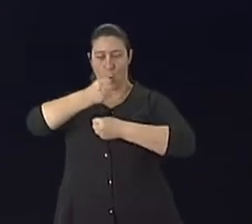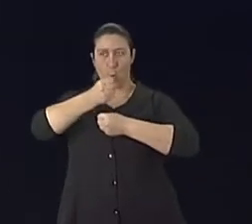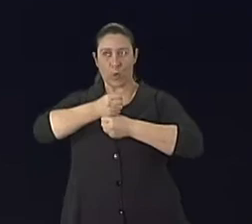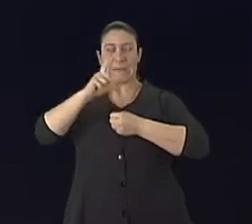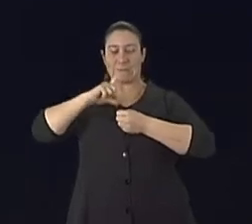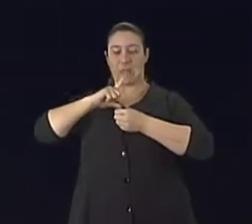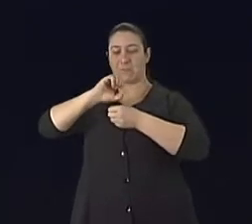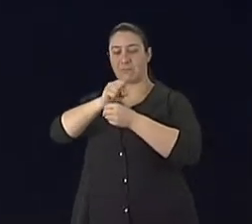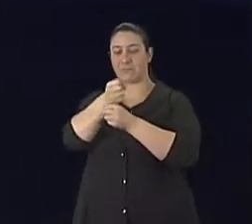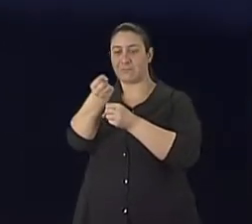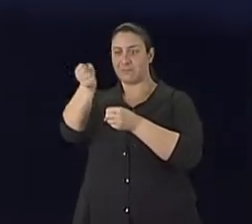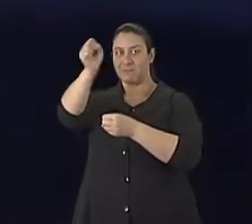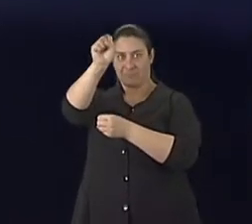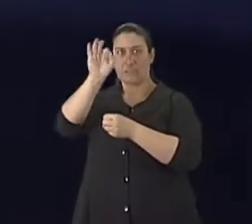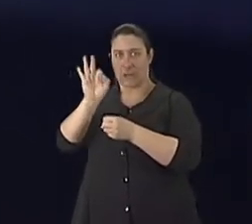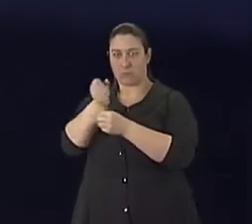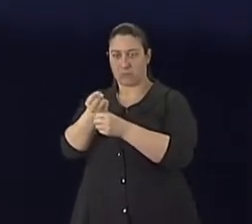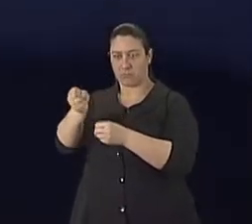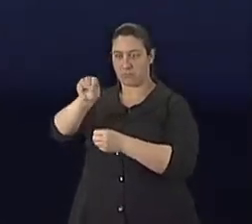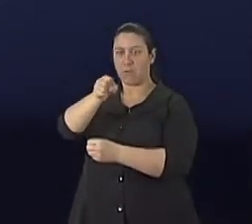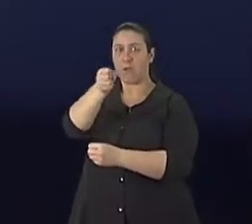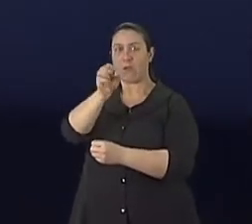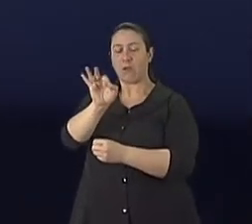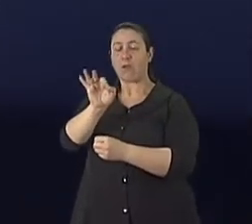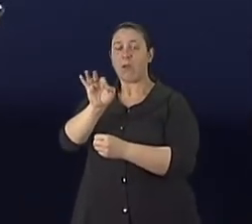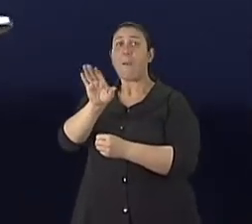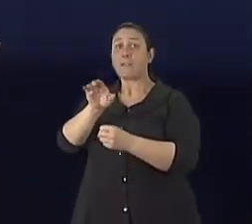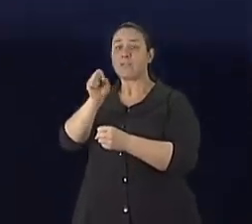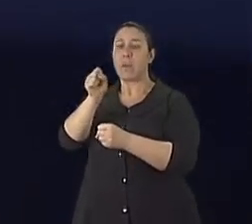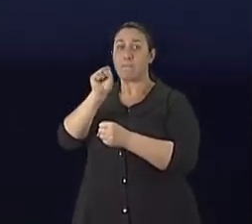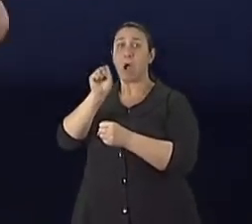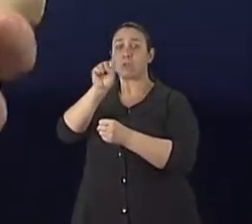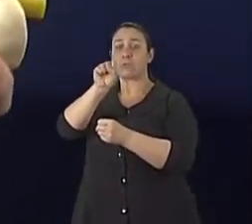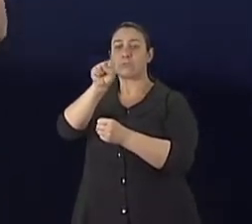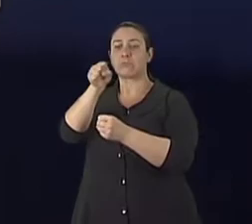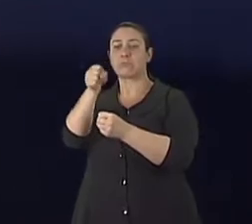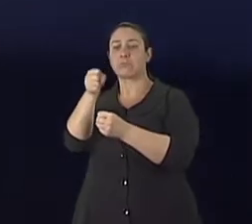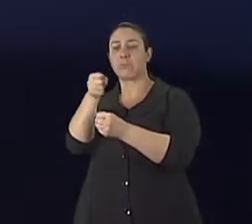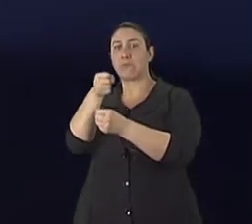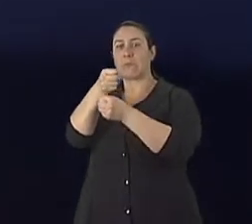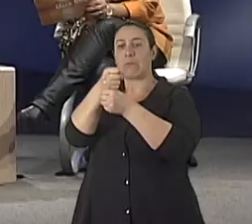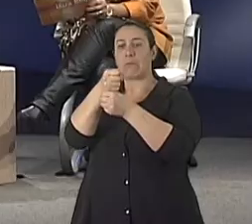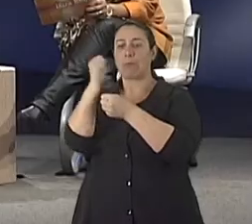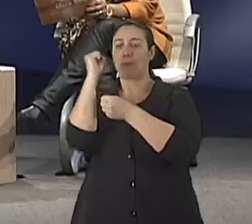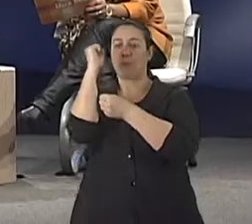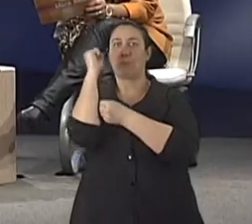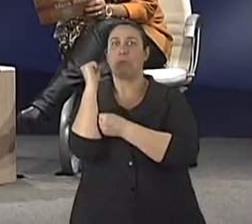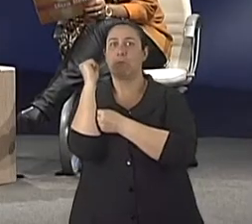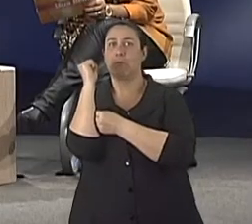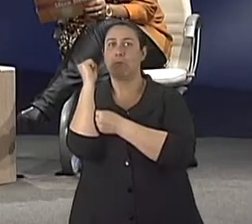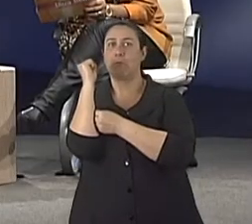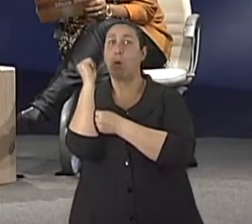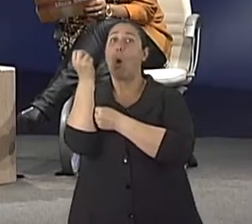passar dos anos ela pode ficando mais reta ou ficando mais torta digamos assim aqueles idosos que eu já vi dois em porto alegre